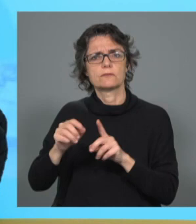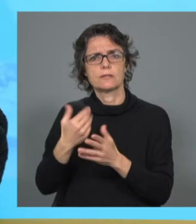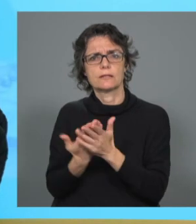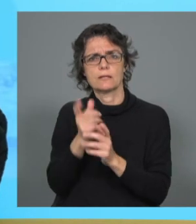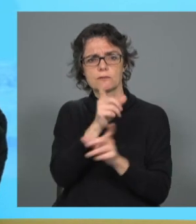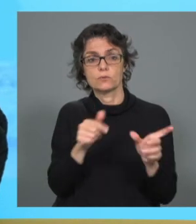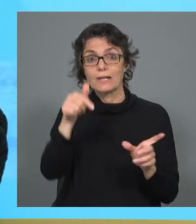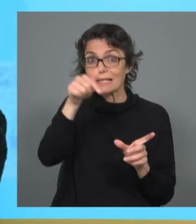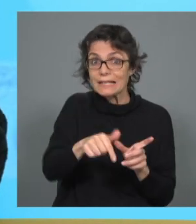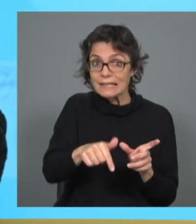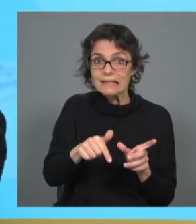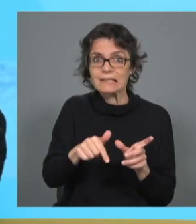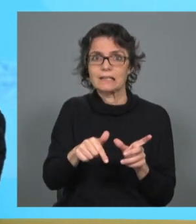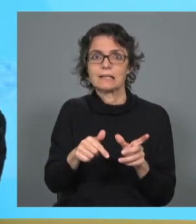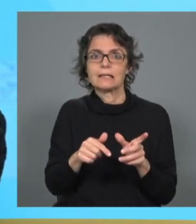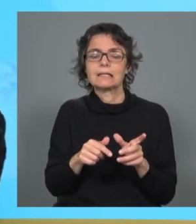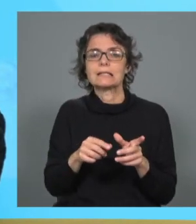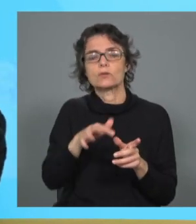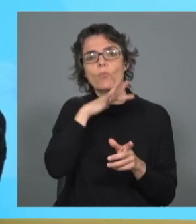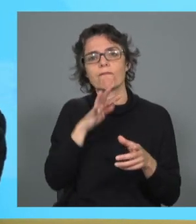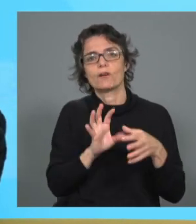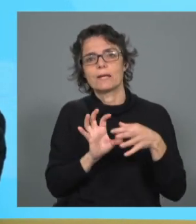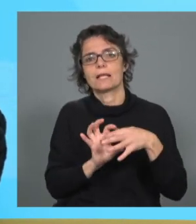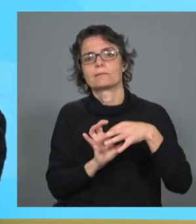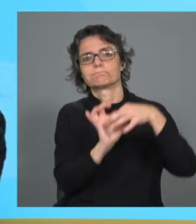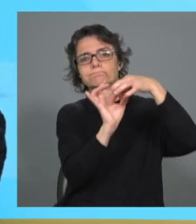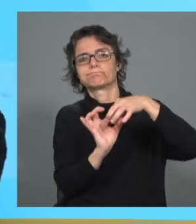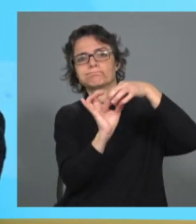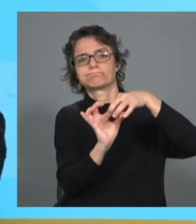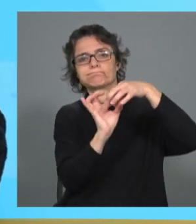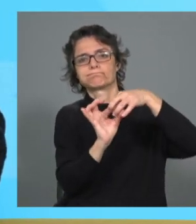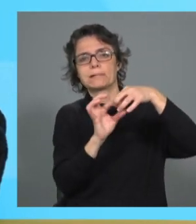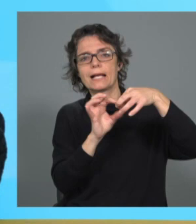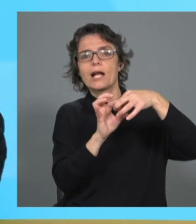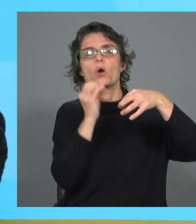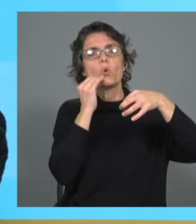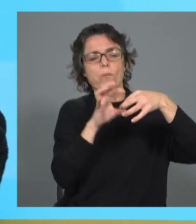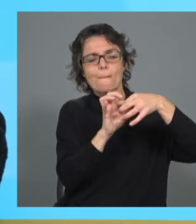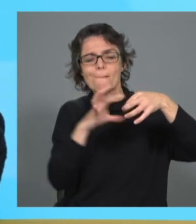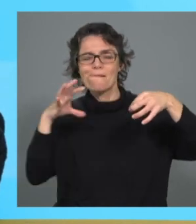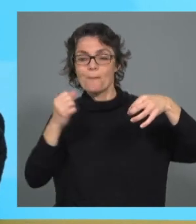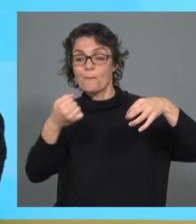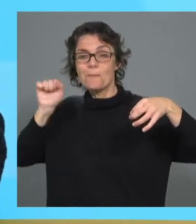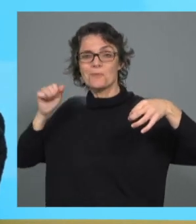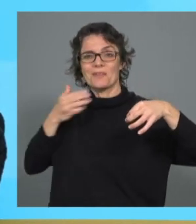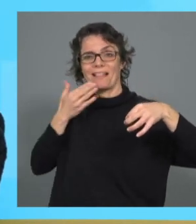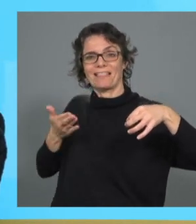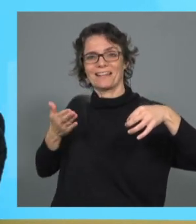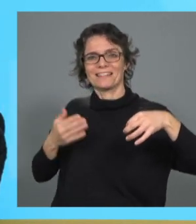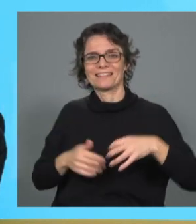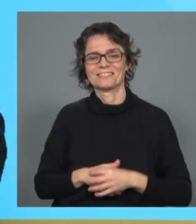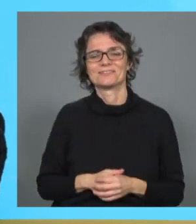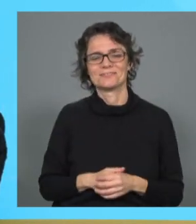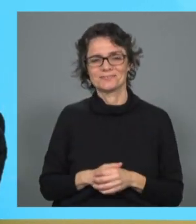numa situação de dependência, ainda que seja de uma forma transitória, provisória, mas temos essa disponibilidade e, portanto, também